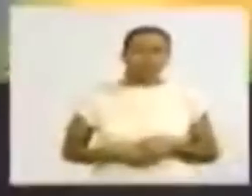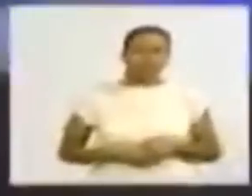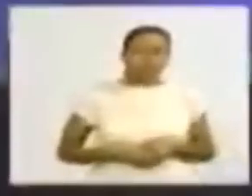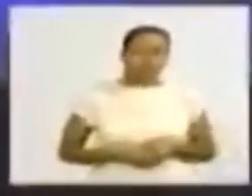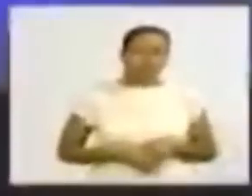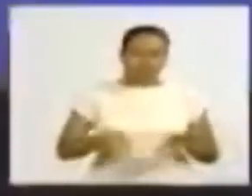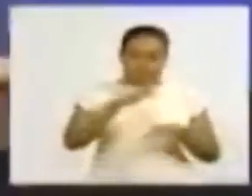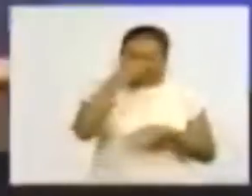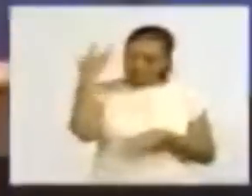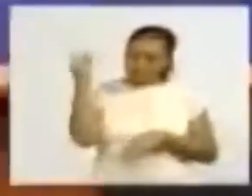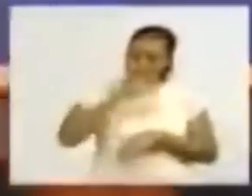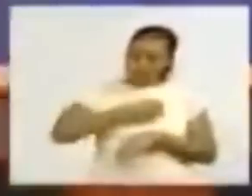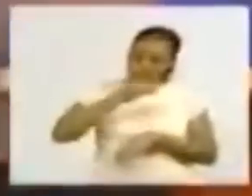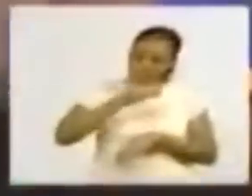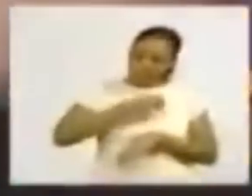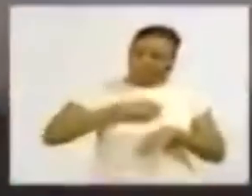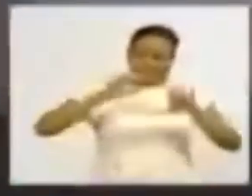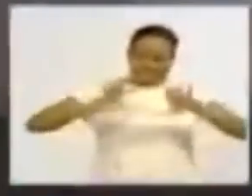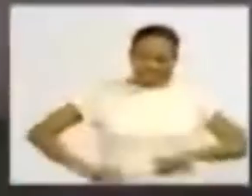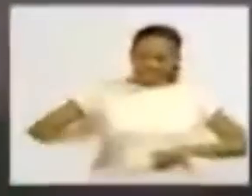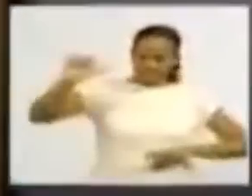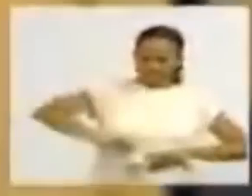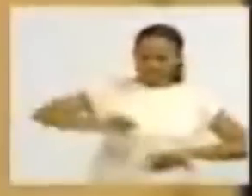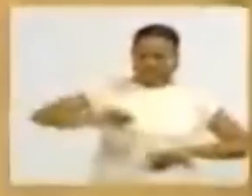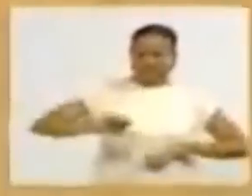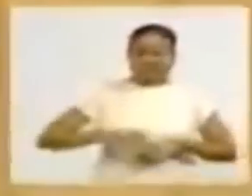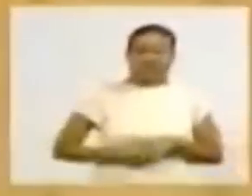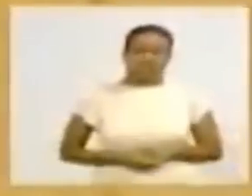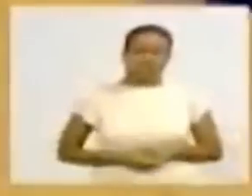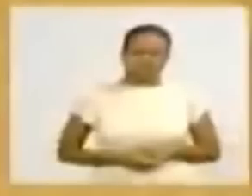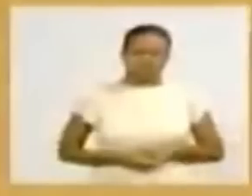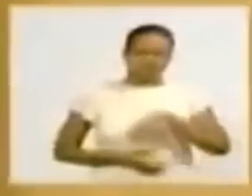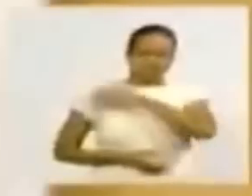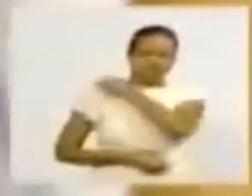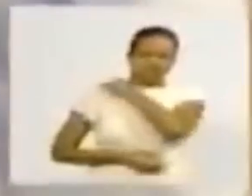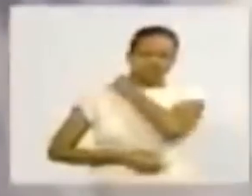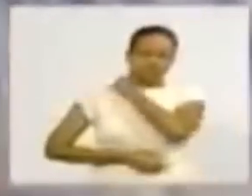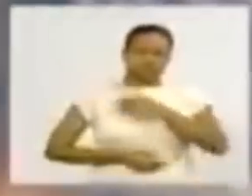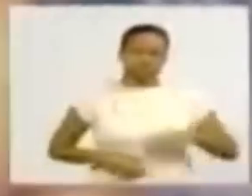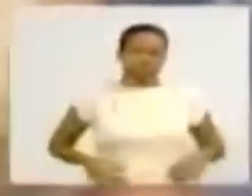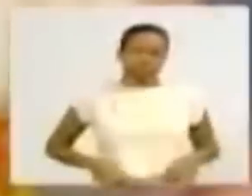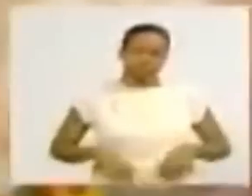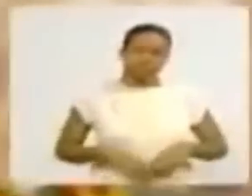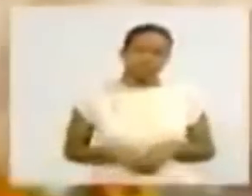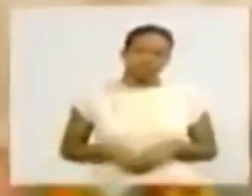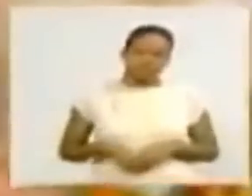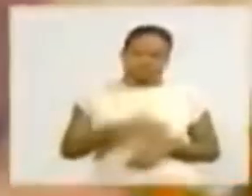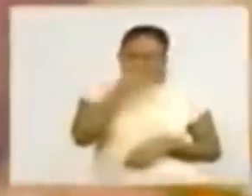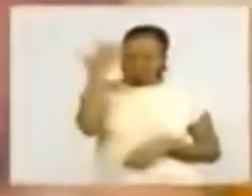É encontrar os miseráveis morais, é encontrar os miseráveis em todos os